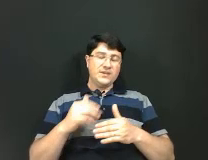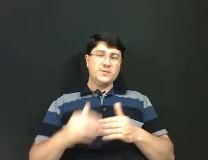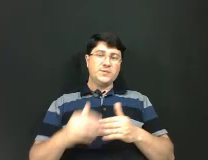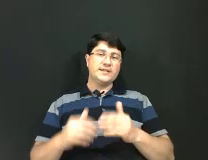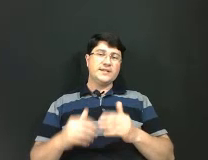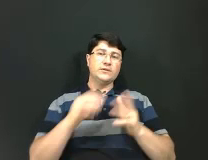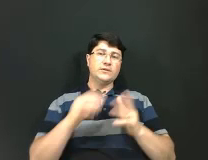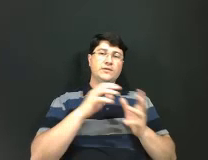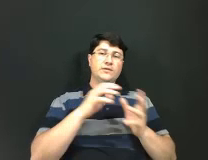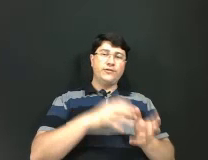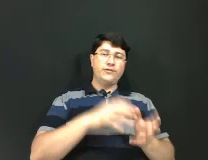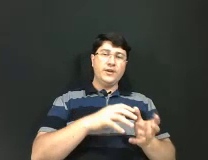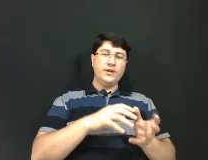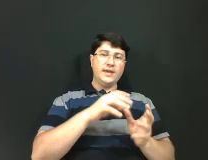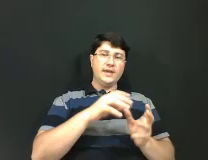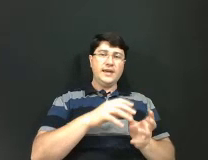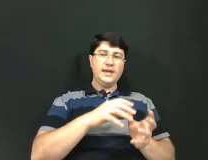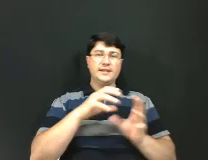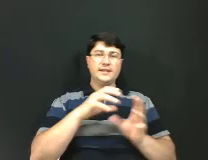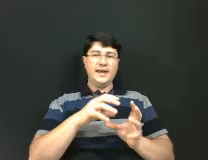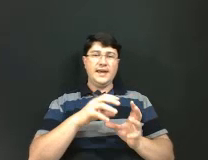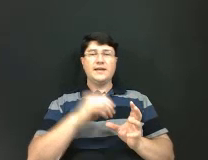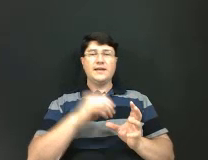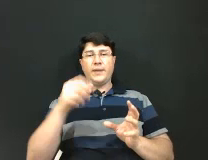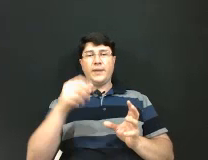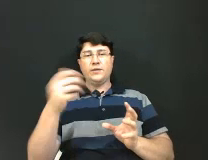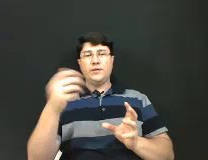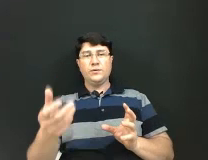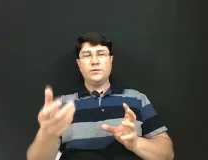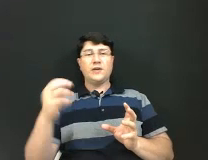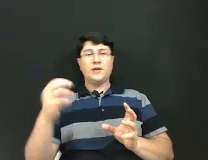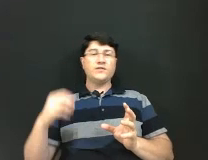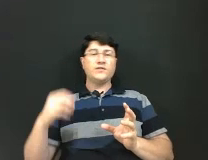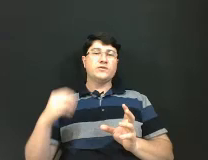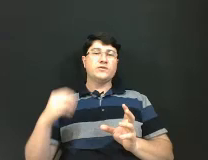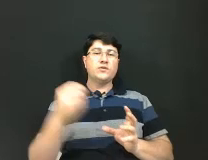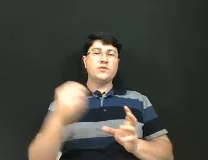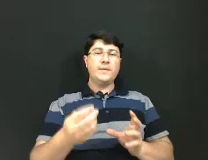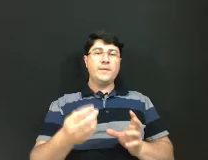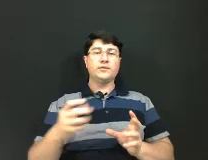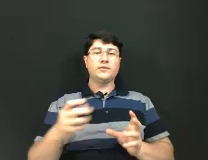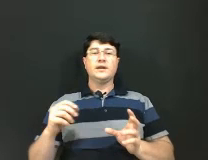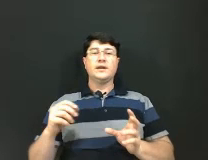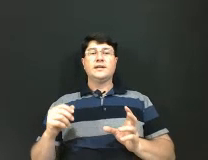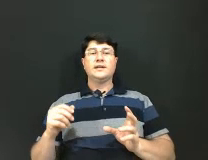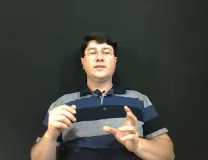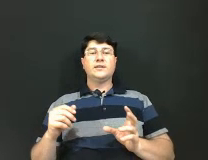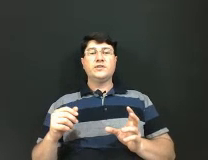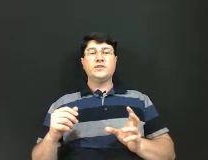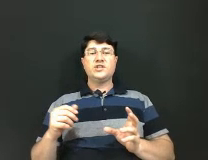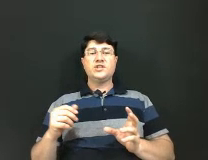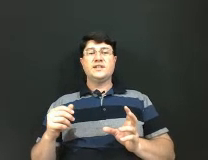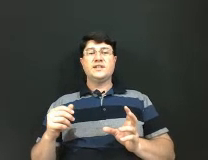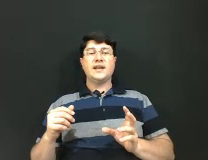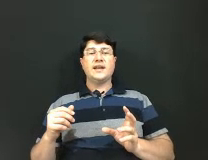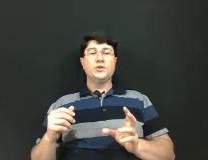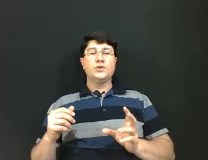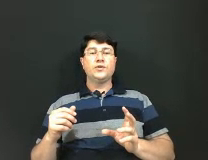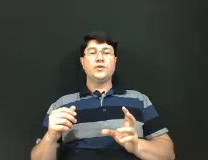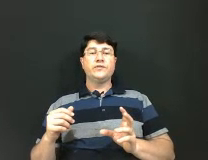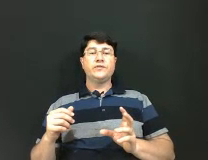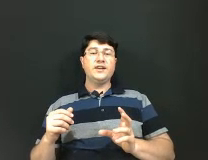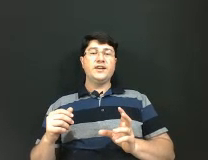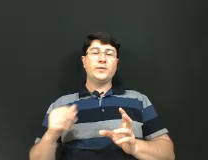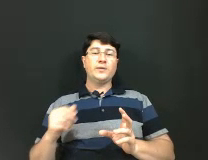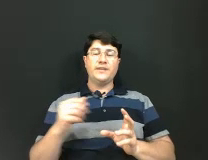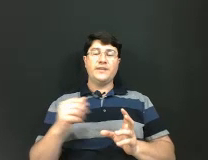essa mesma expressão. Foi, ir, de, para algum lugar, como se fosse um deslocamento. Então, quando a gente diz que a luz